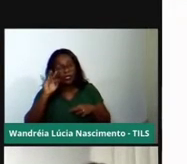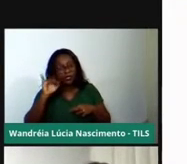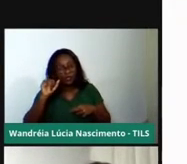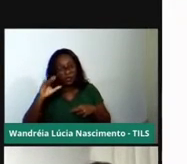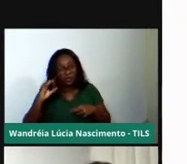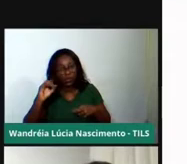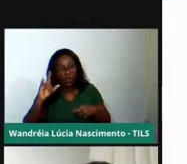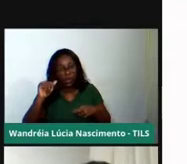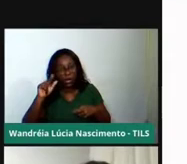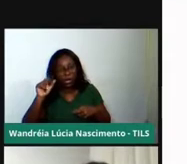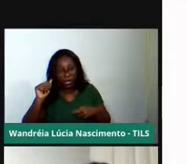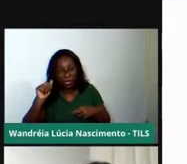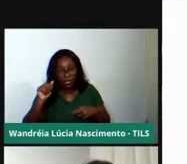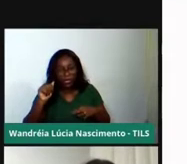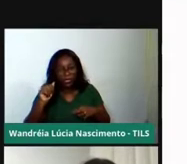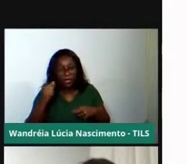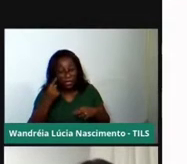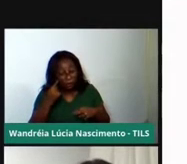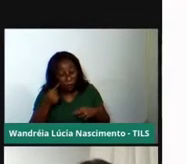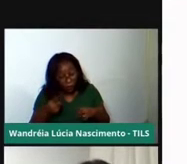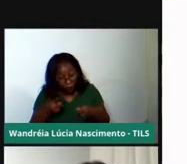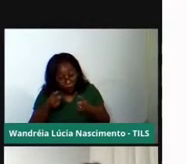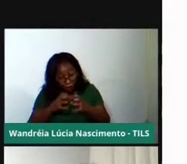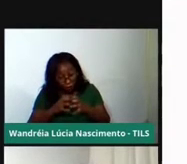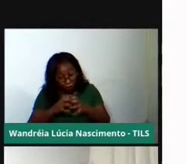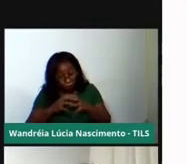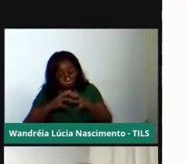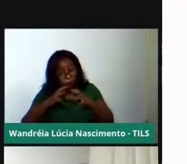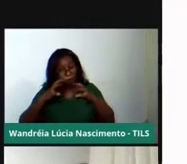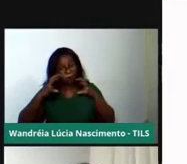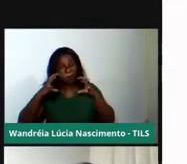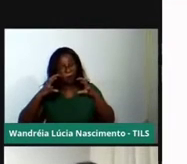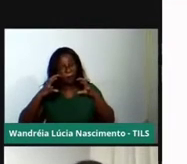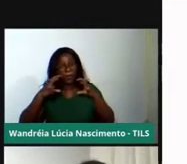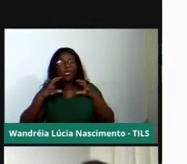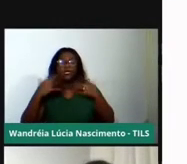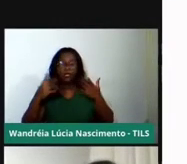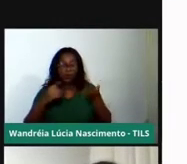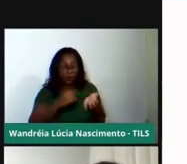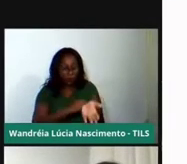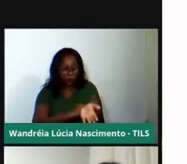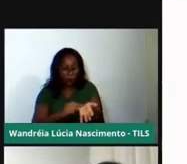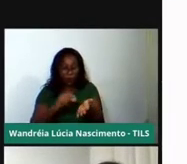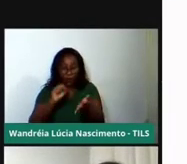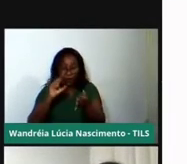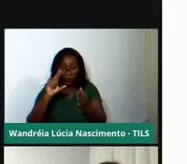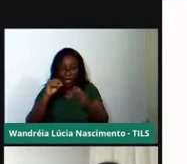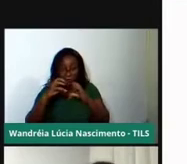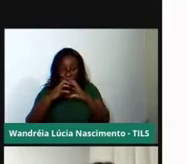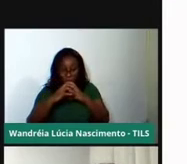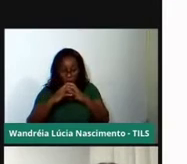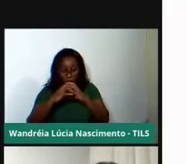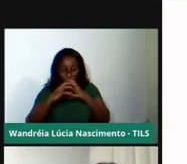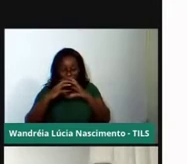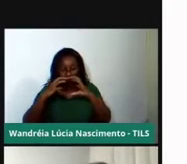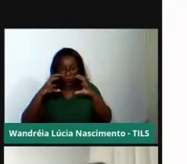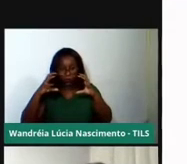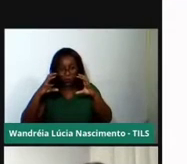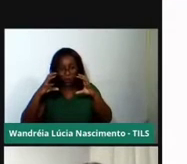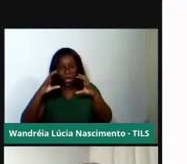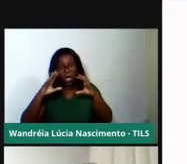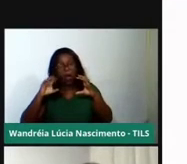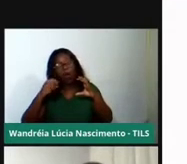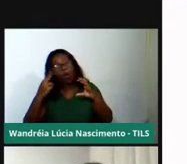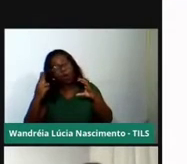ora você observava uma vasodilatação, então uma dilatação do vaso, ora você observava uma constrição do